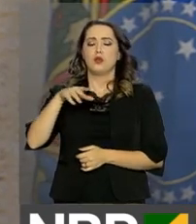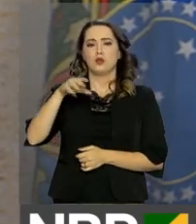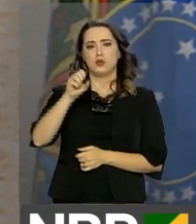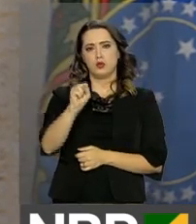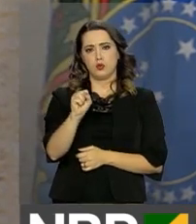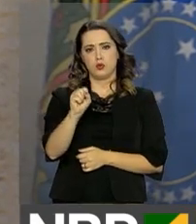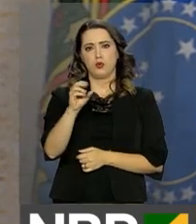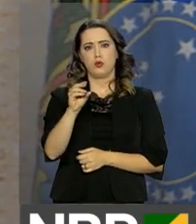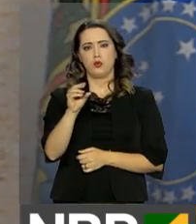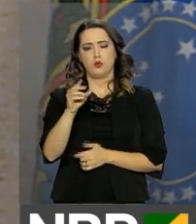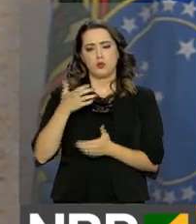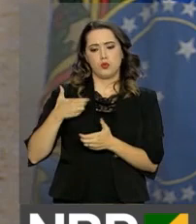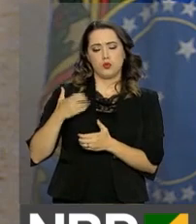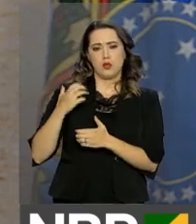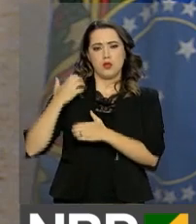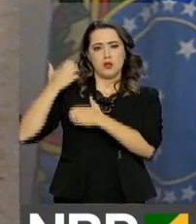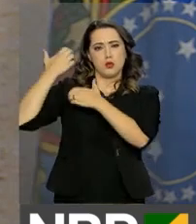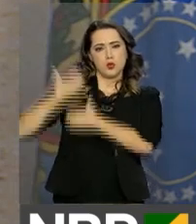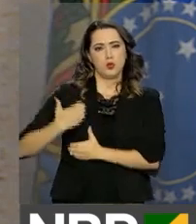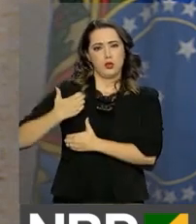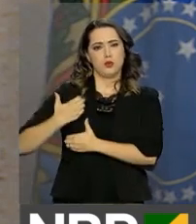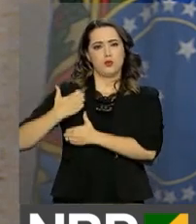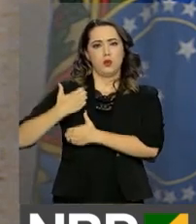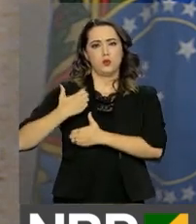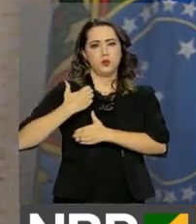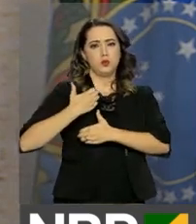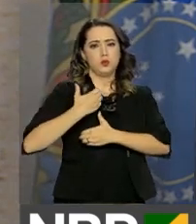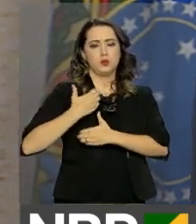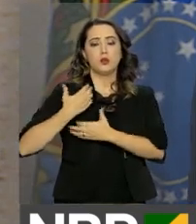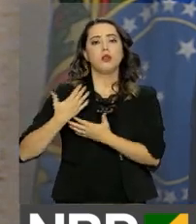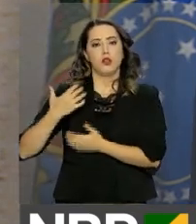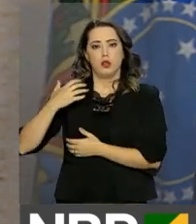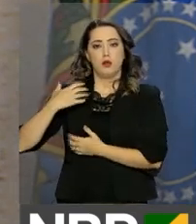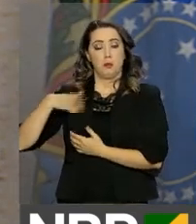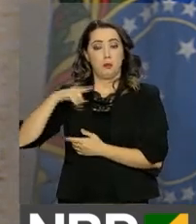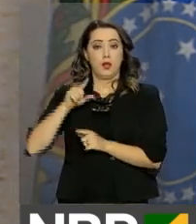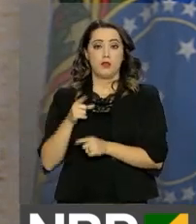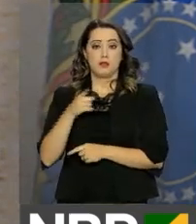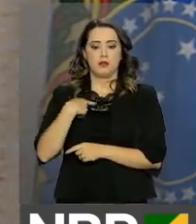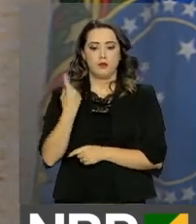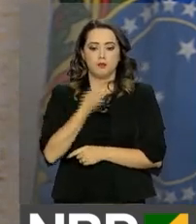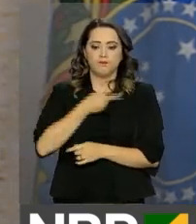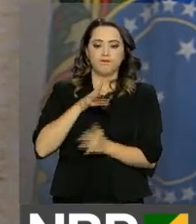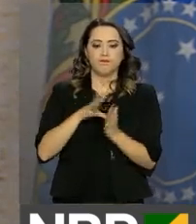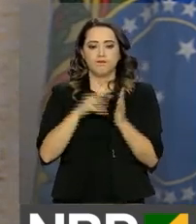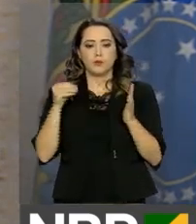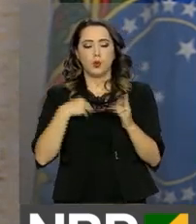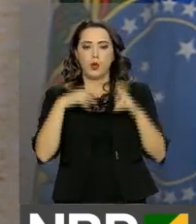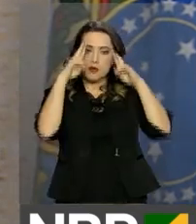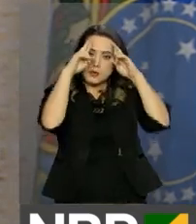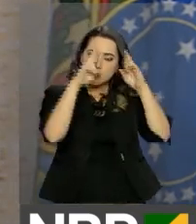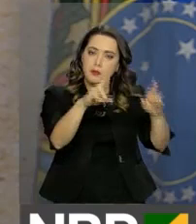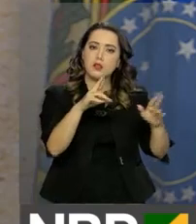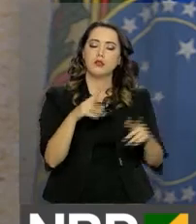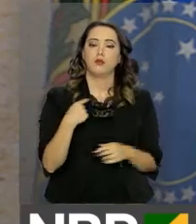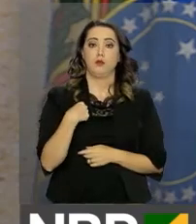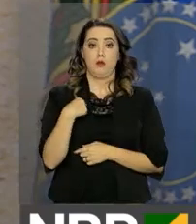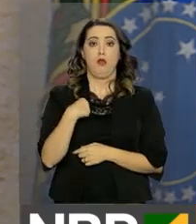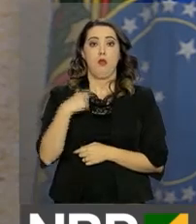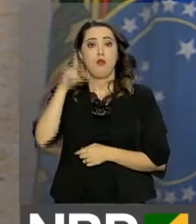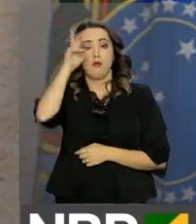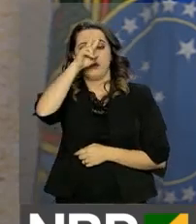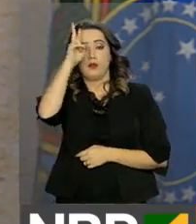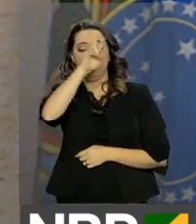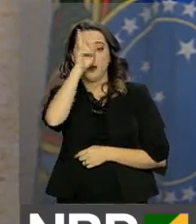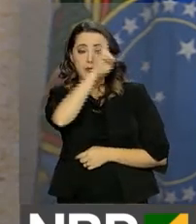solo estrangeiro sempre há de inspirar em cada um de nós um profundo sentimento de respeito. Até eu me recordo, viu,